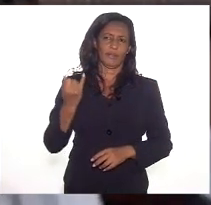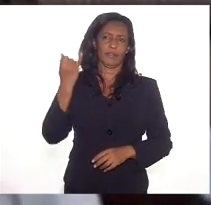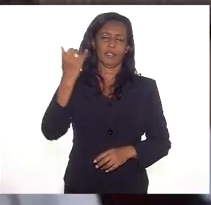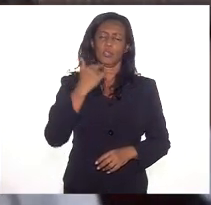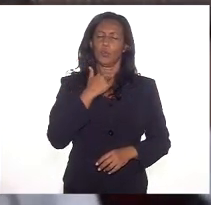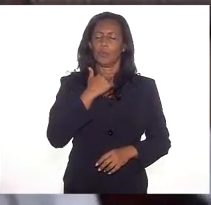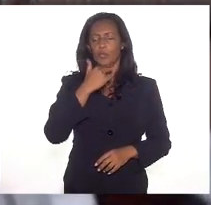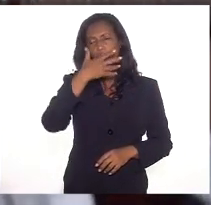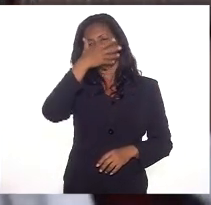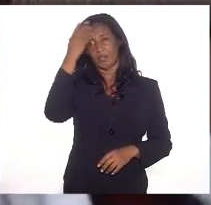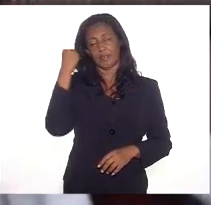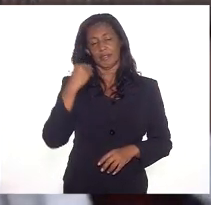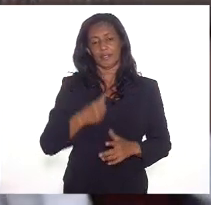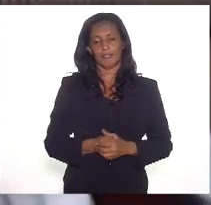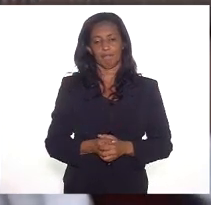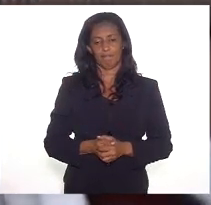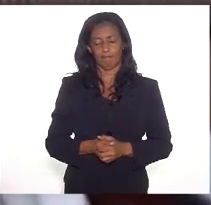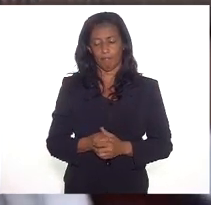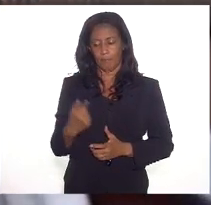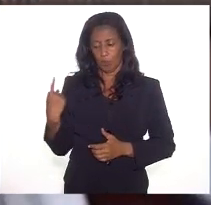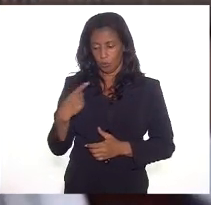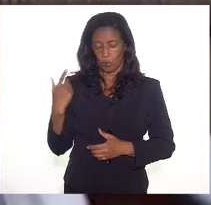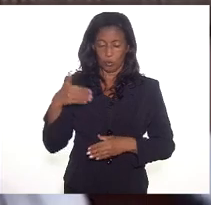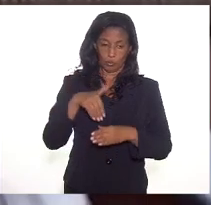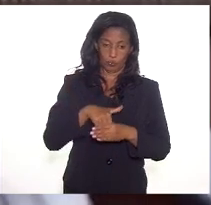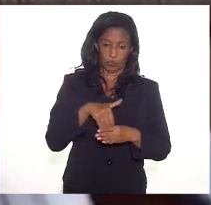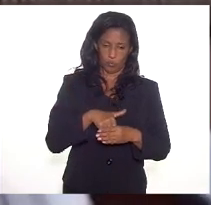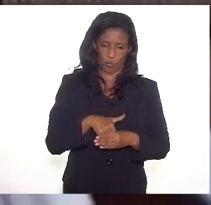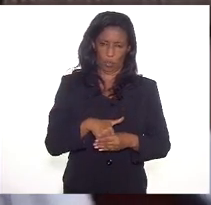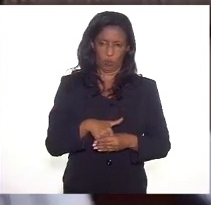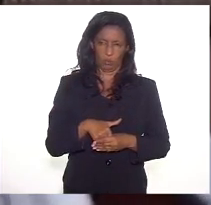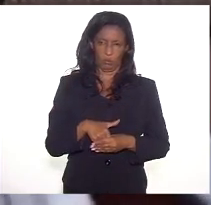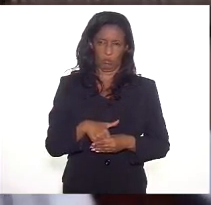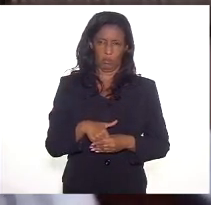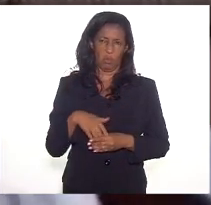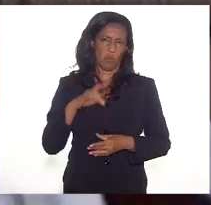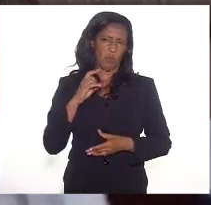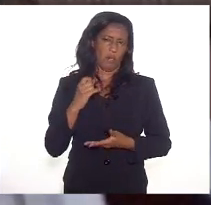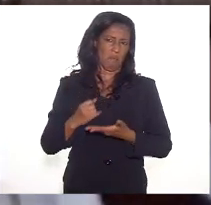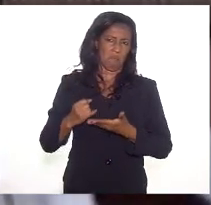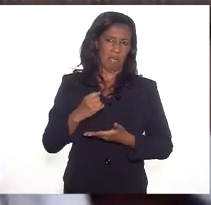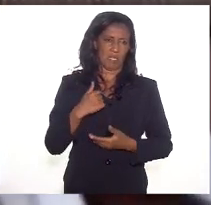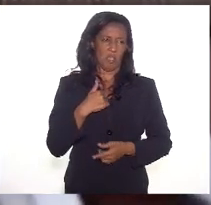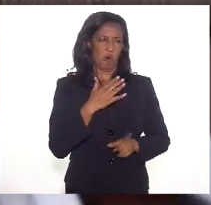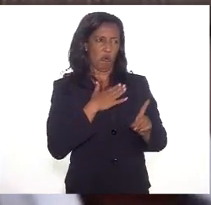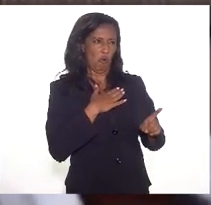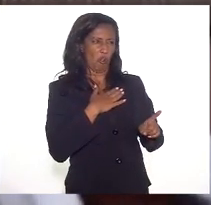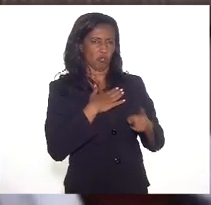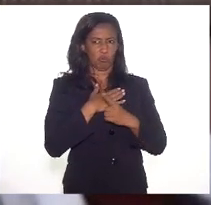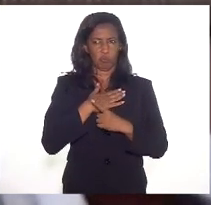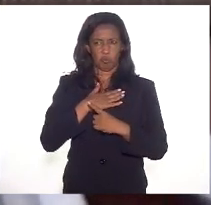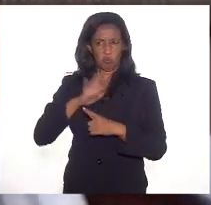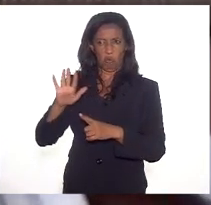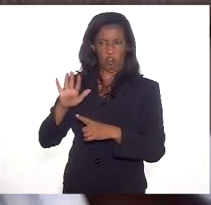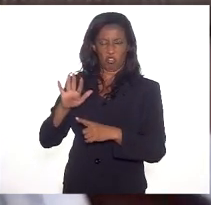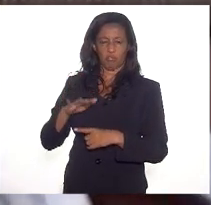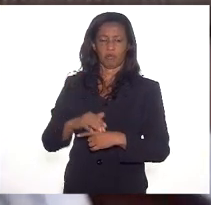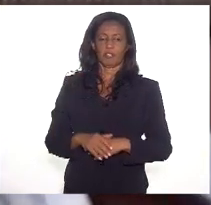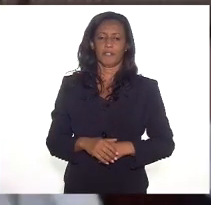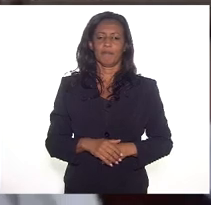nunca esquecer que os nossos votos eles não podem ser só baseados em quem eu gosto ou em quem eu não gosto,